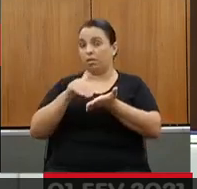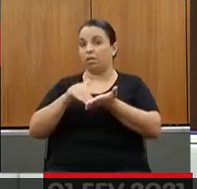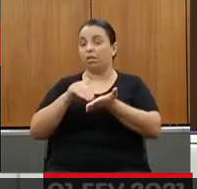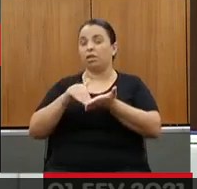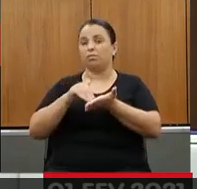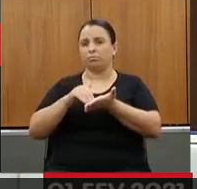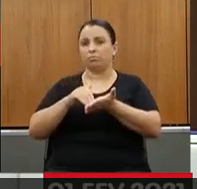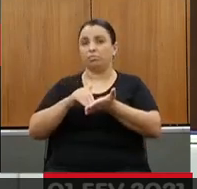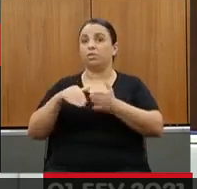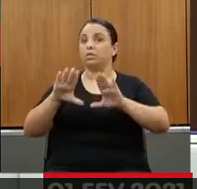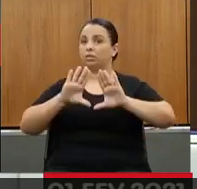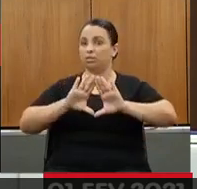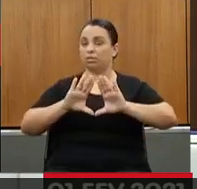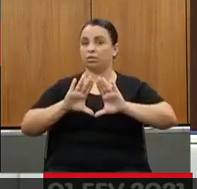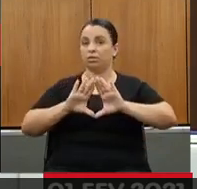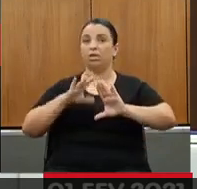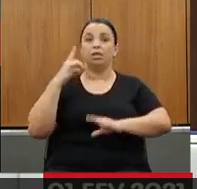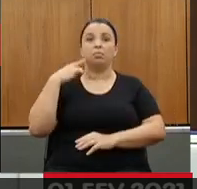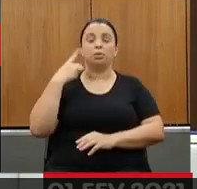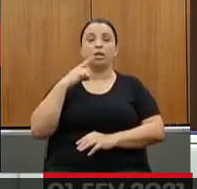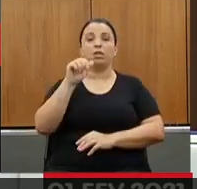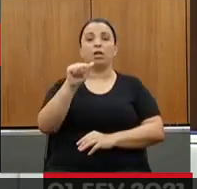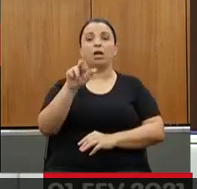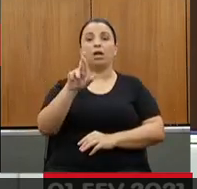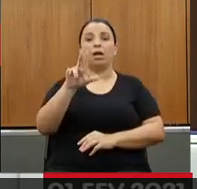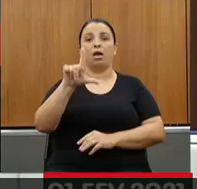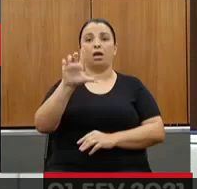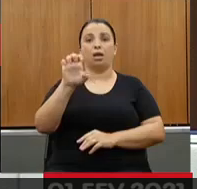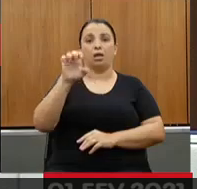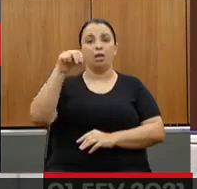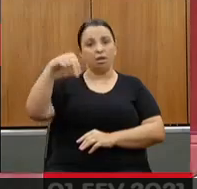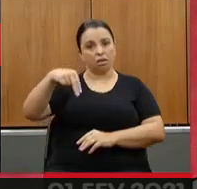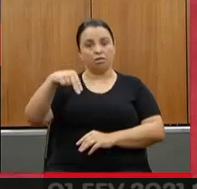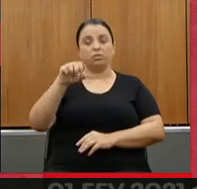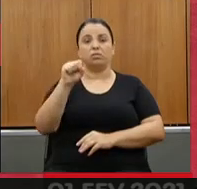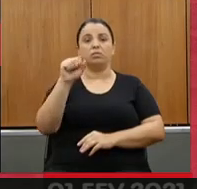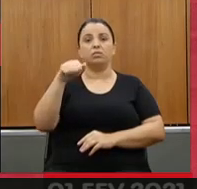Gerais, deputado Arlen Santiago.